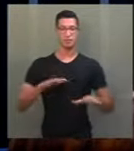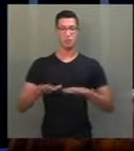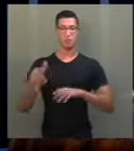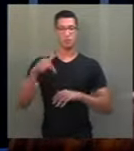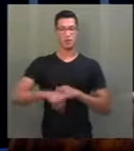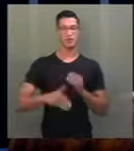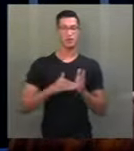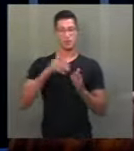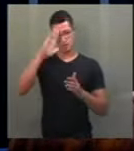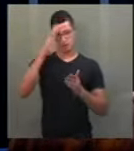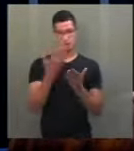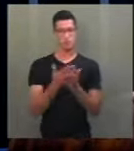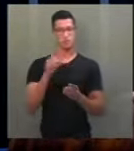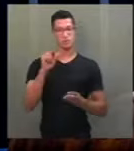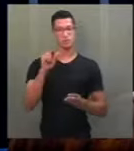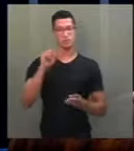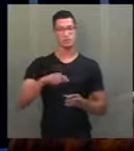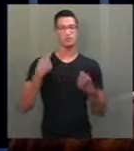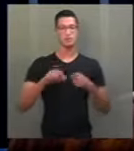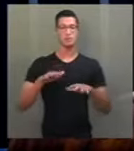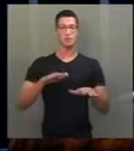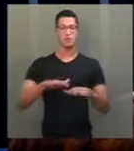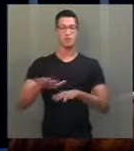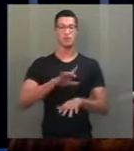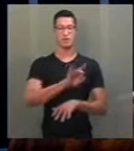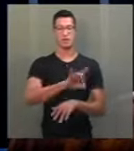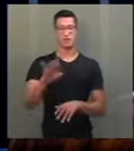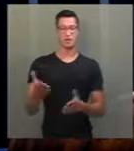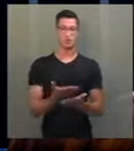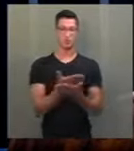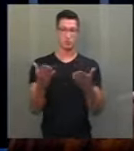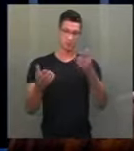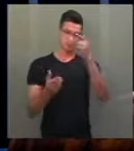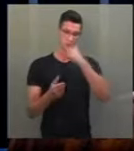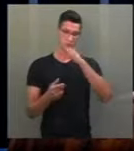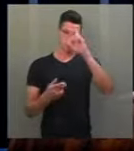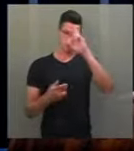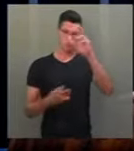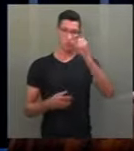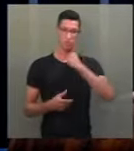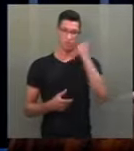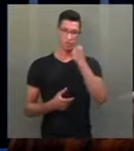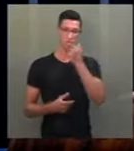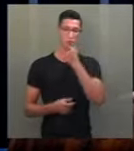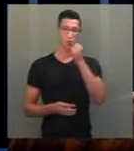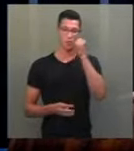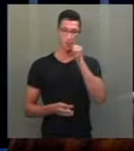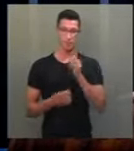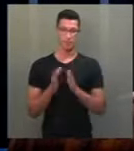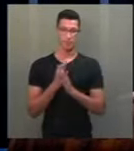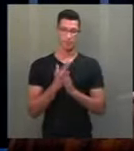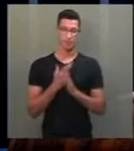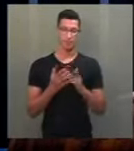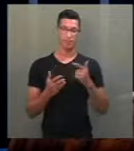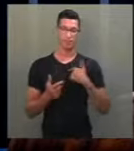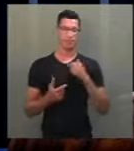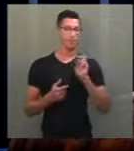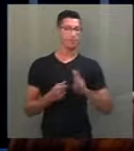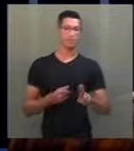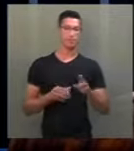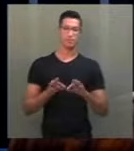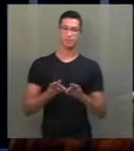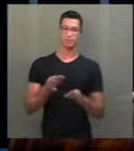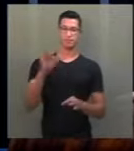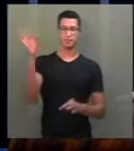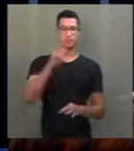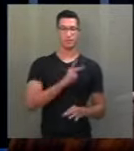e acredito é o que deve mover cada um dos senhores senadores e senadoras. Eu não vou me esticar mais,